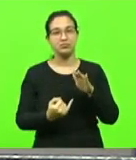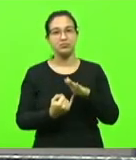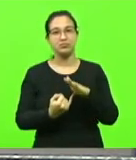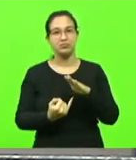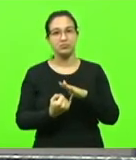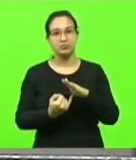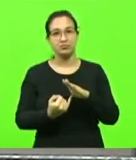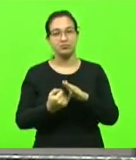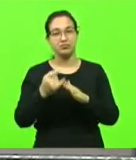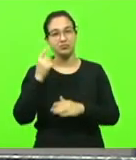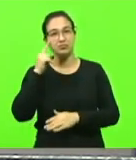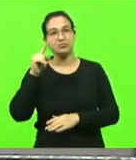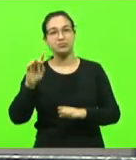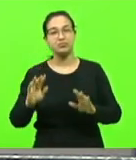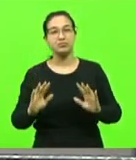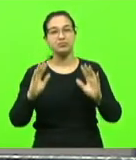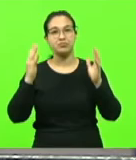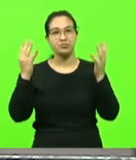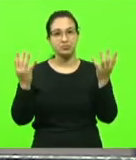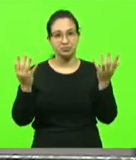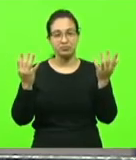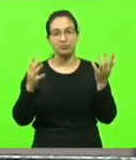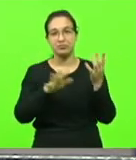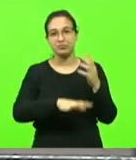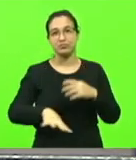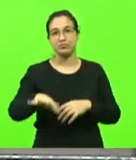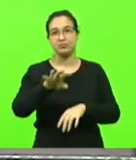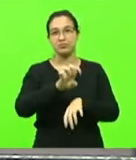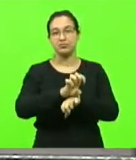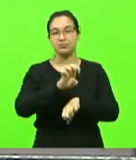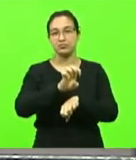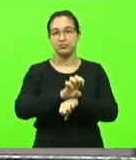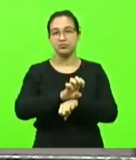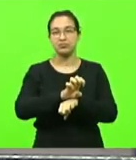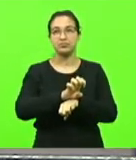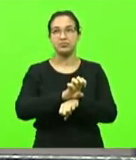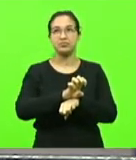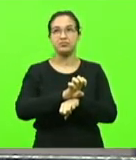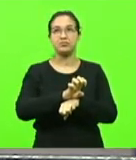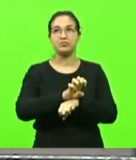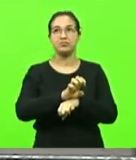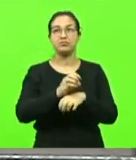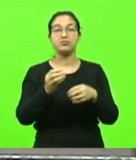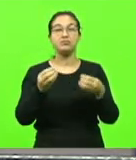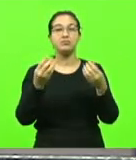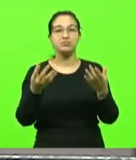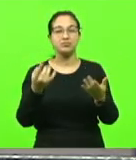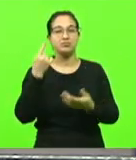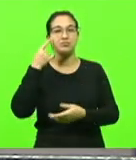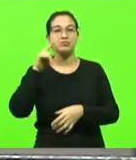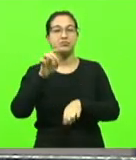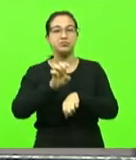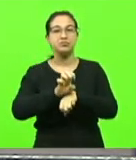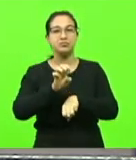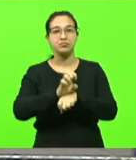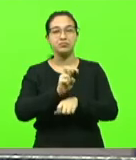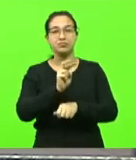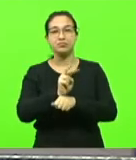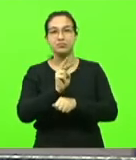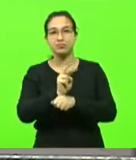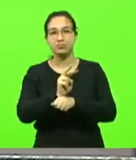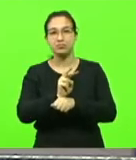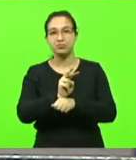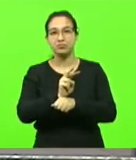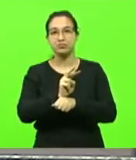e festividades alusivas no âmbito do estado de Santa Catarina para instituir o dia estadual de proteção do